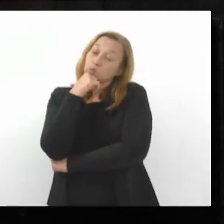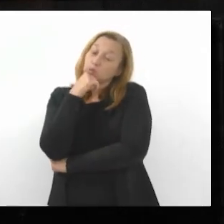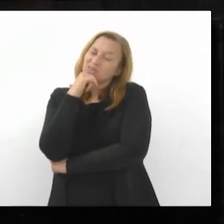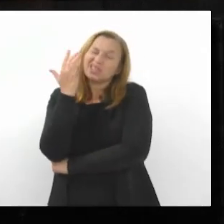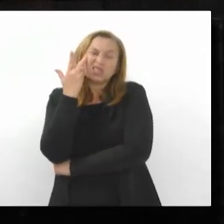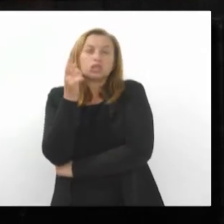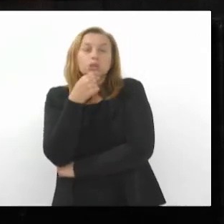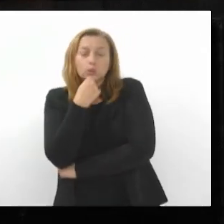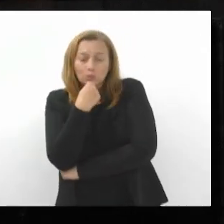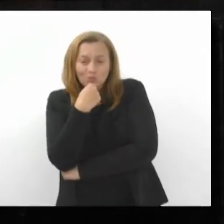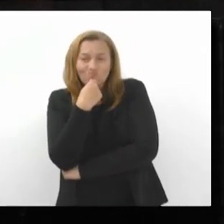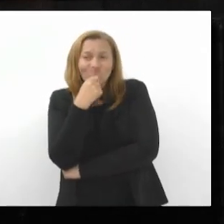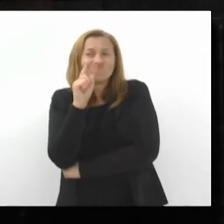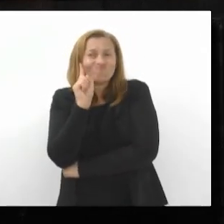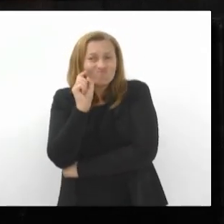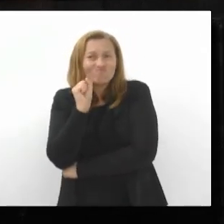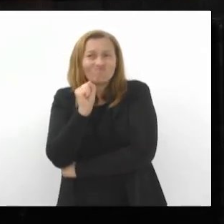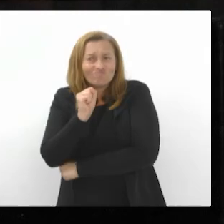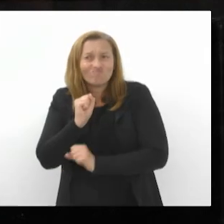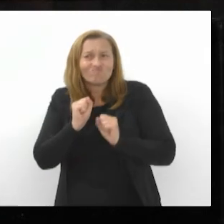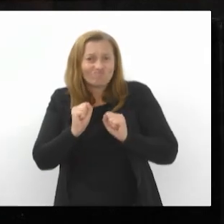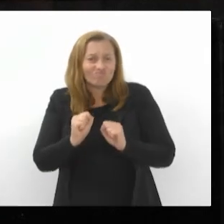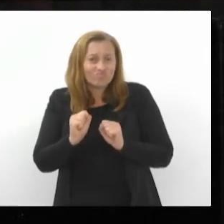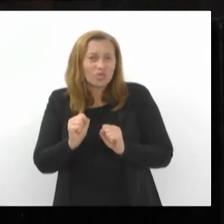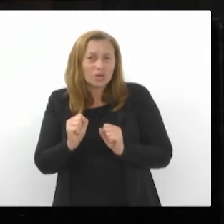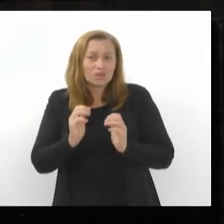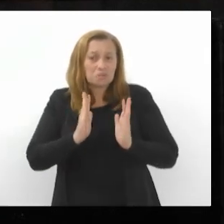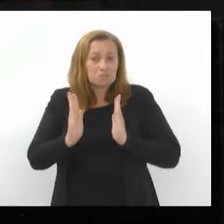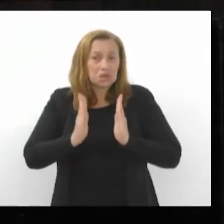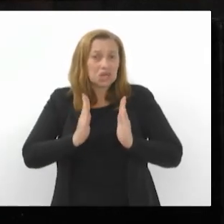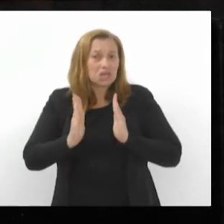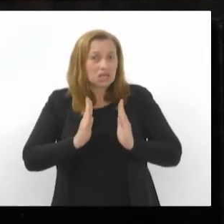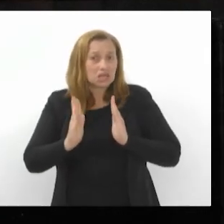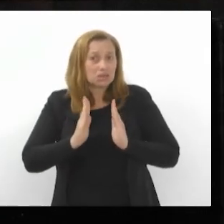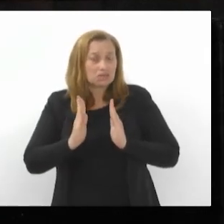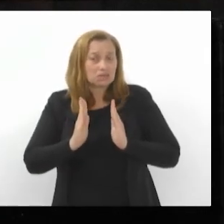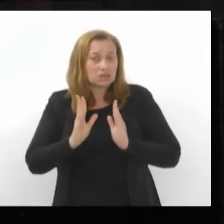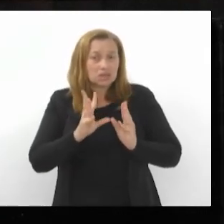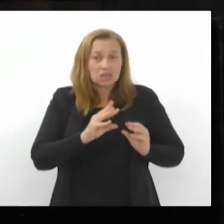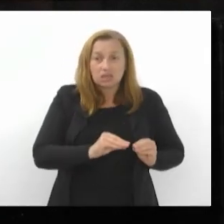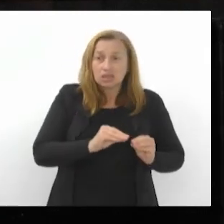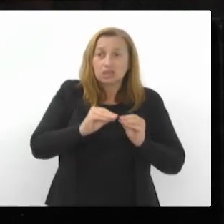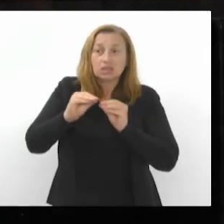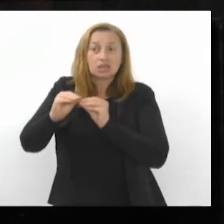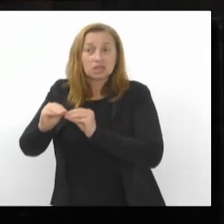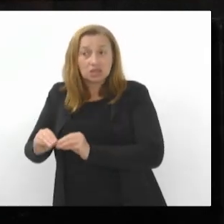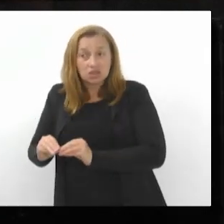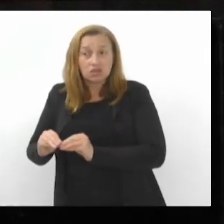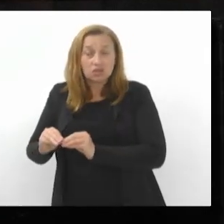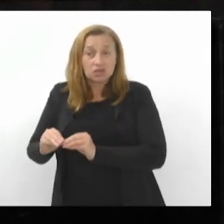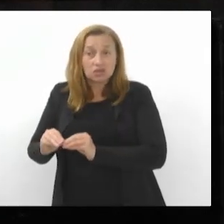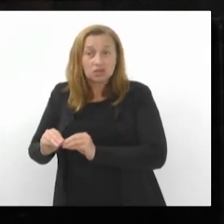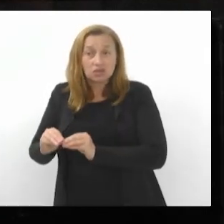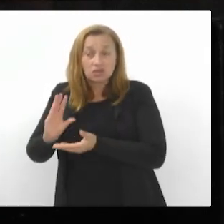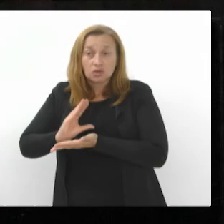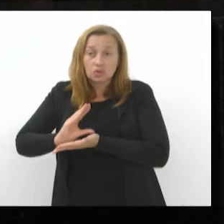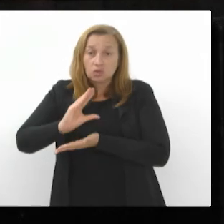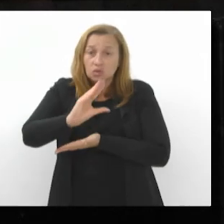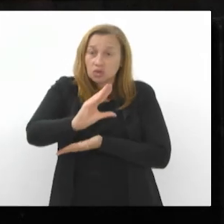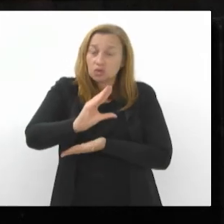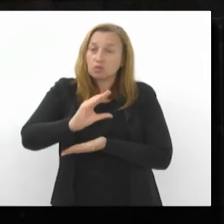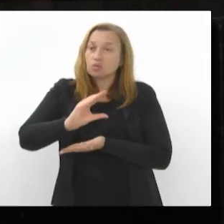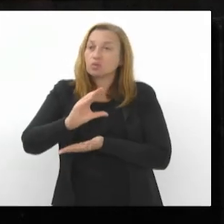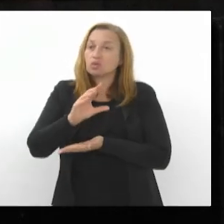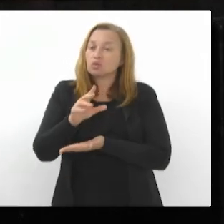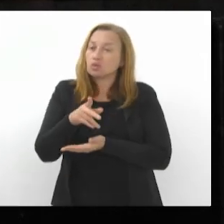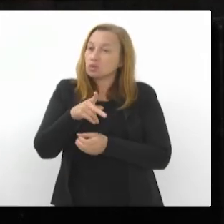achando que isso pode dar validade às transferências dos recursos de royalties